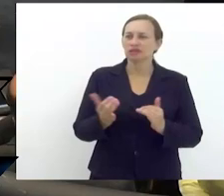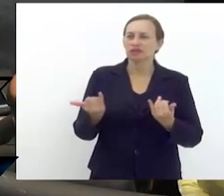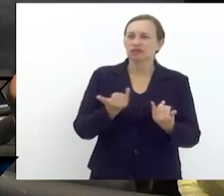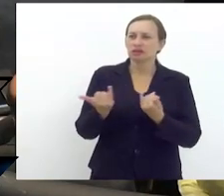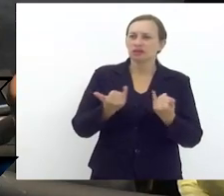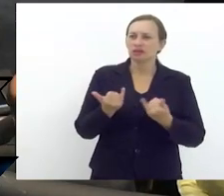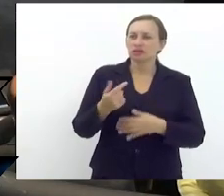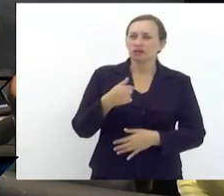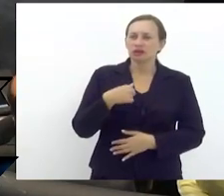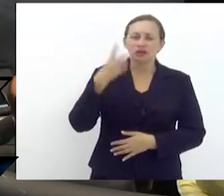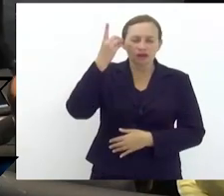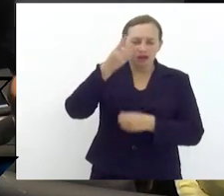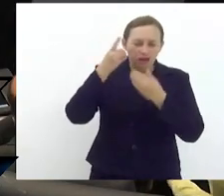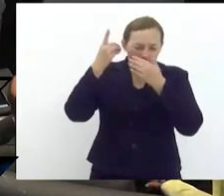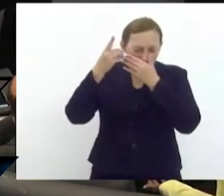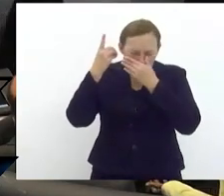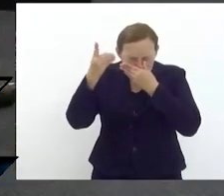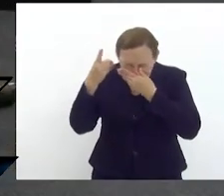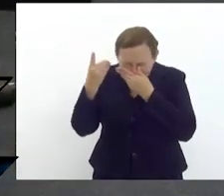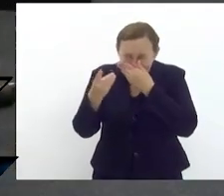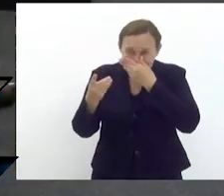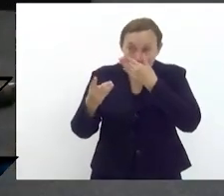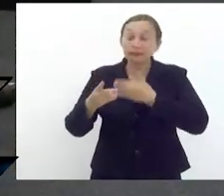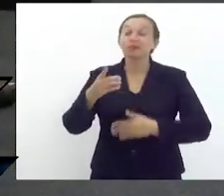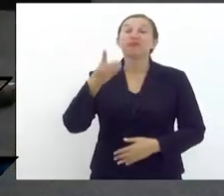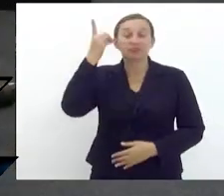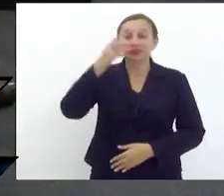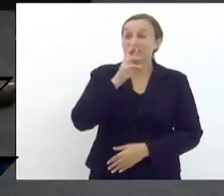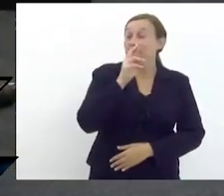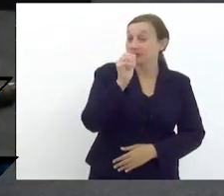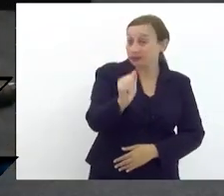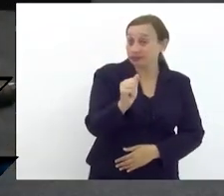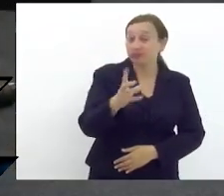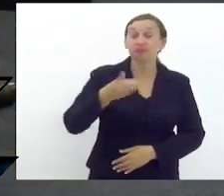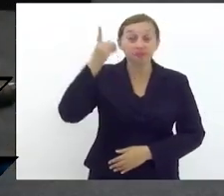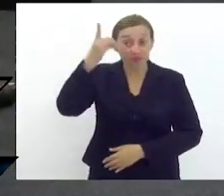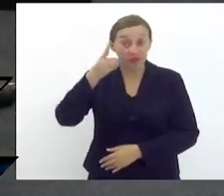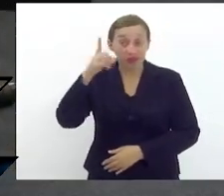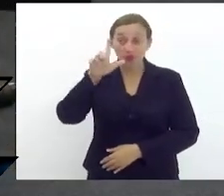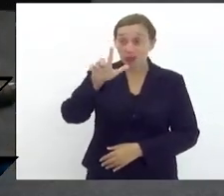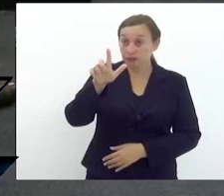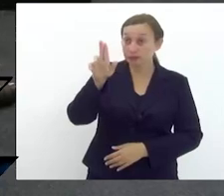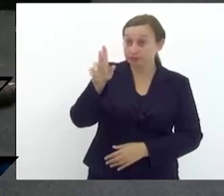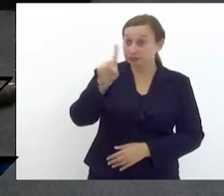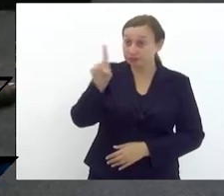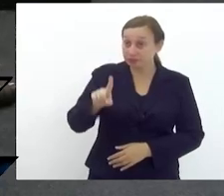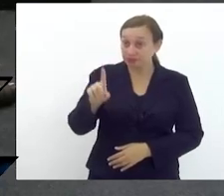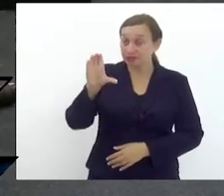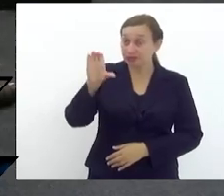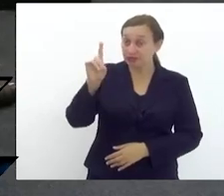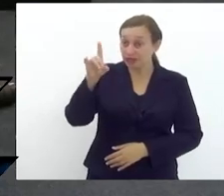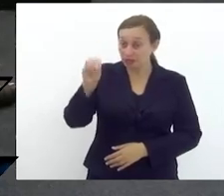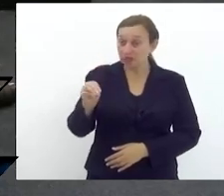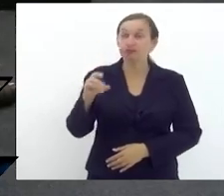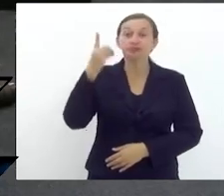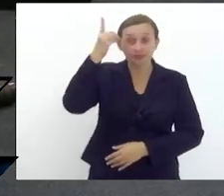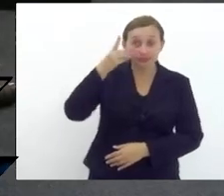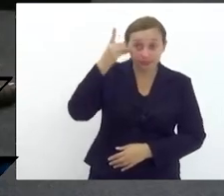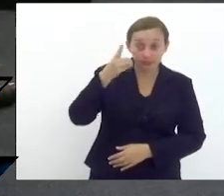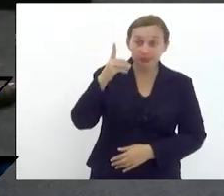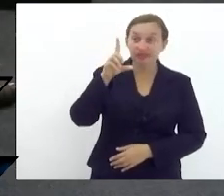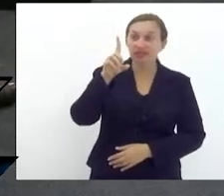tanto eu como Deputado Rodrigo Amorim Deputado Luiz Cláudio Ribeiro deputada zeidan